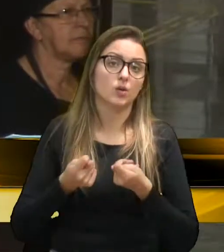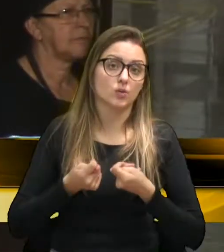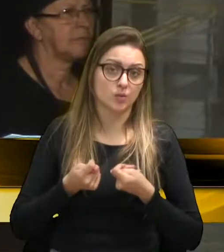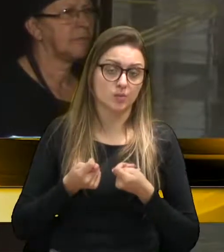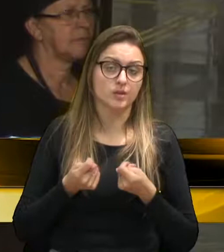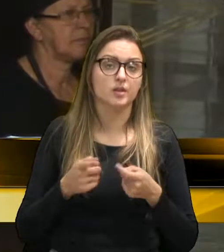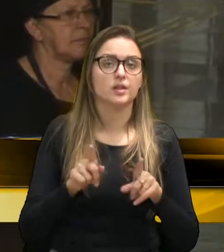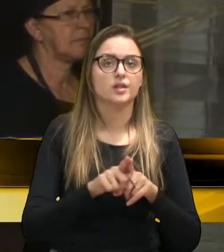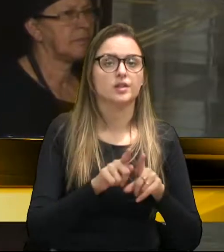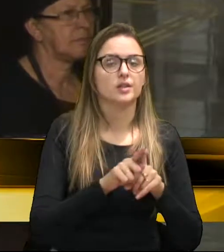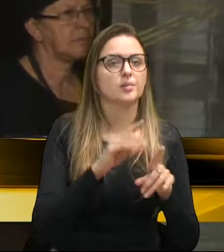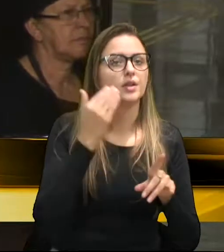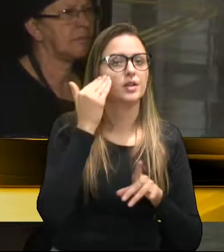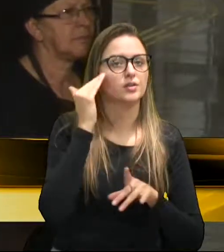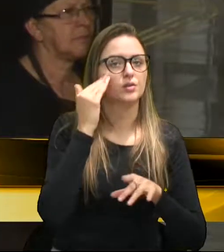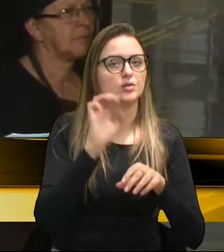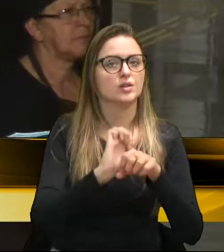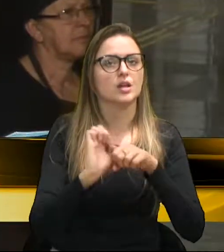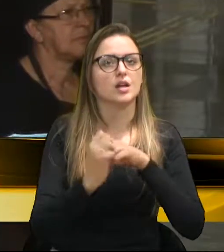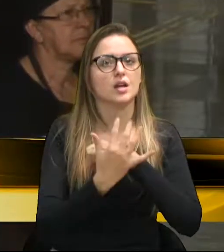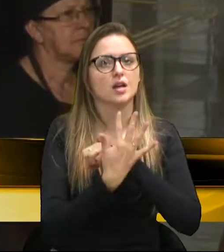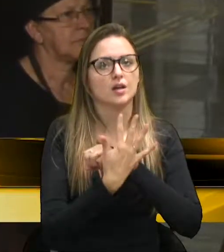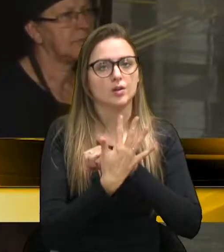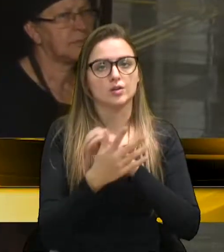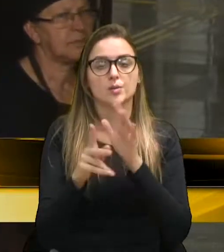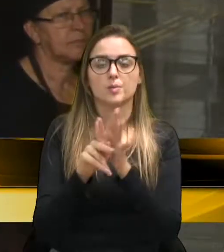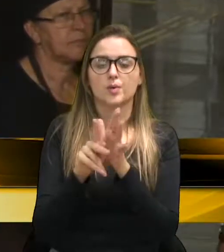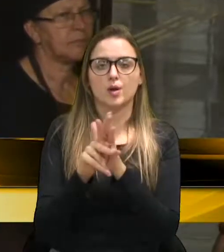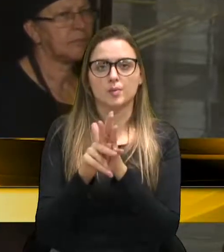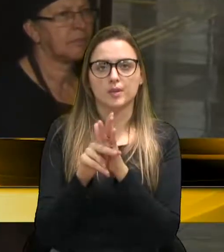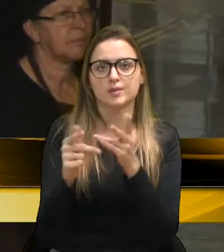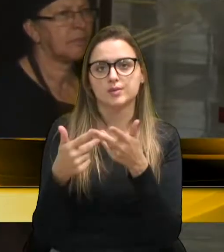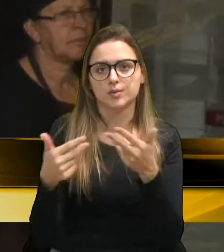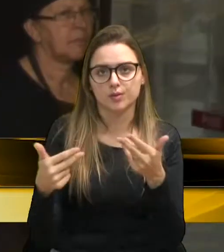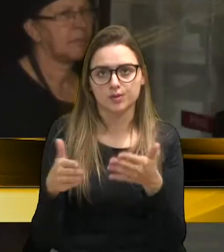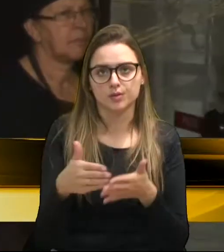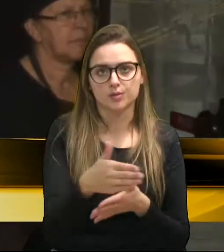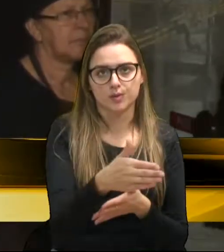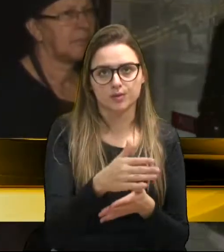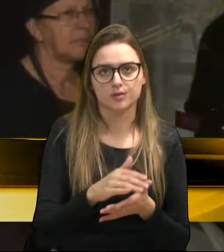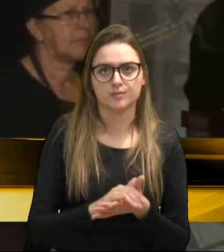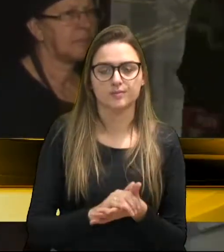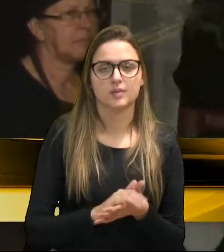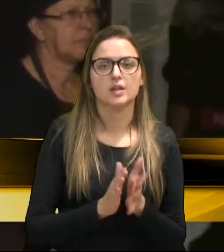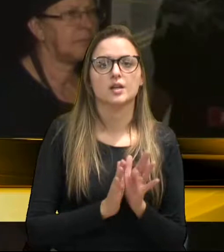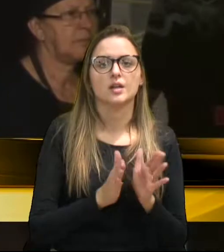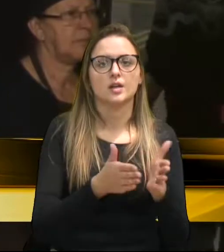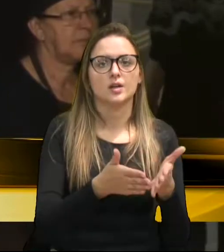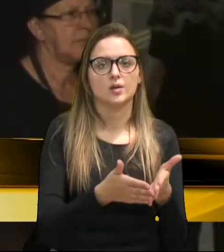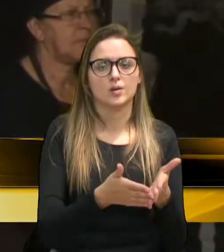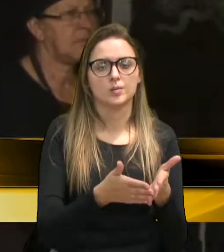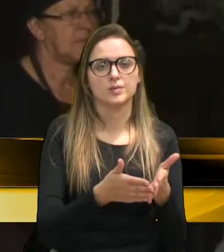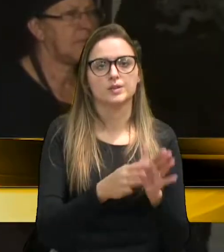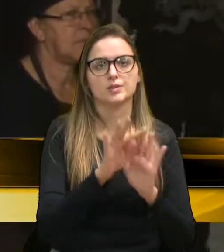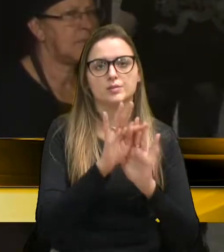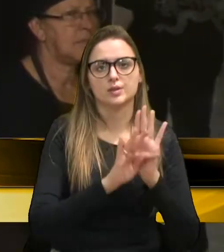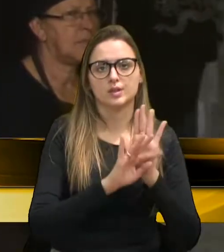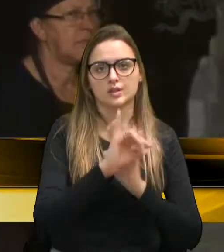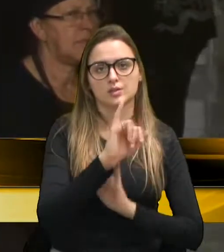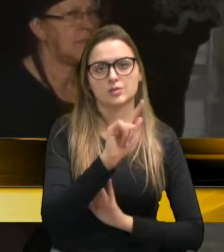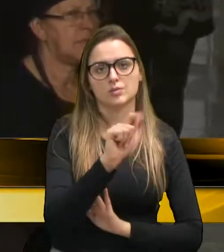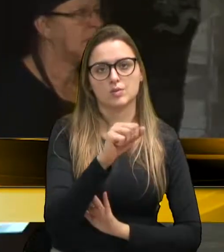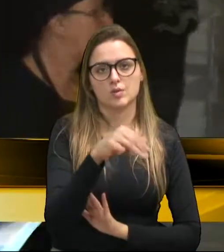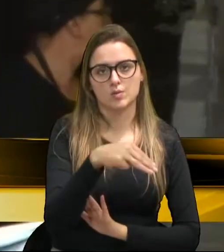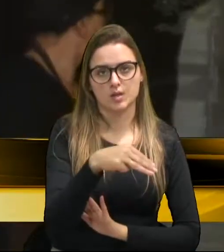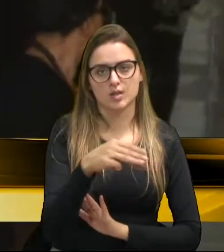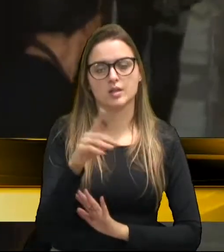a compreensão de ecossistemas aquáticos da sua complexidade. A comissão baixou diligências ao IGAM